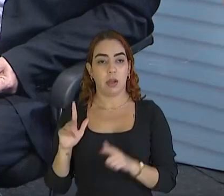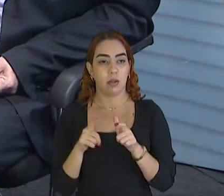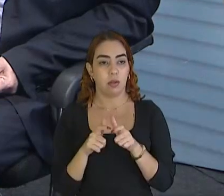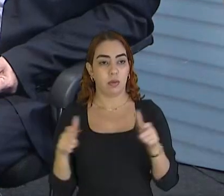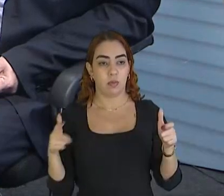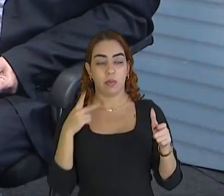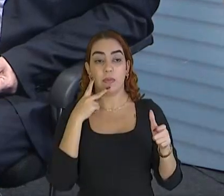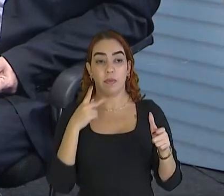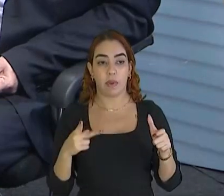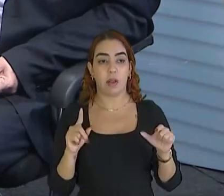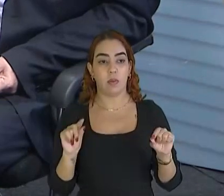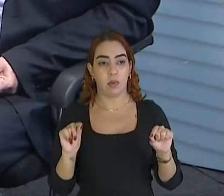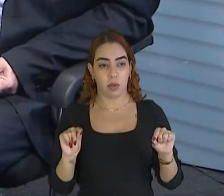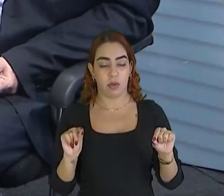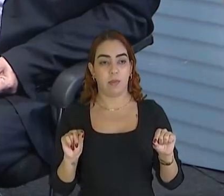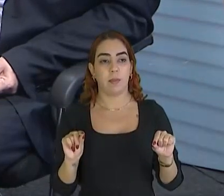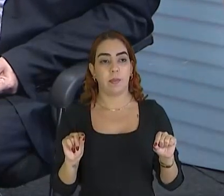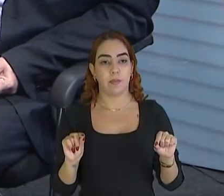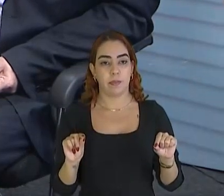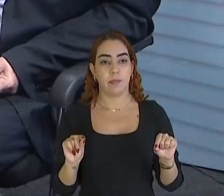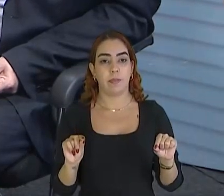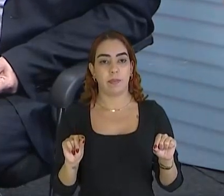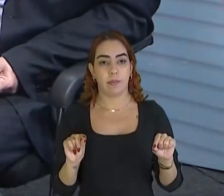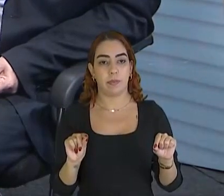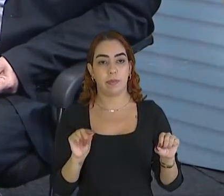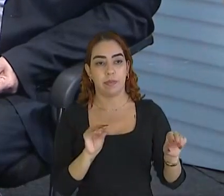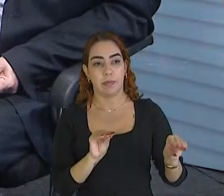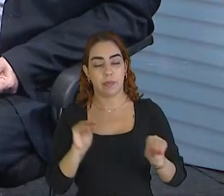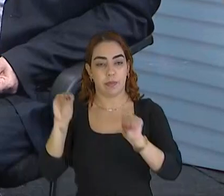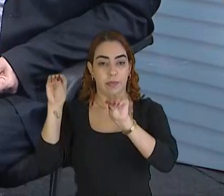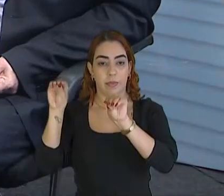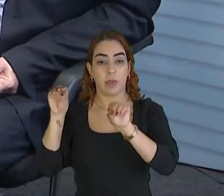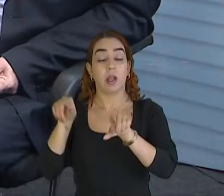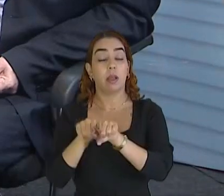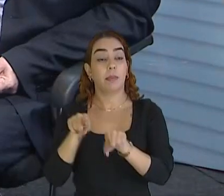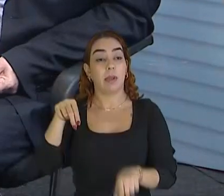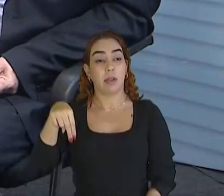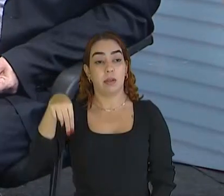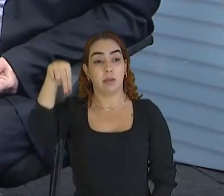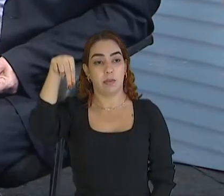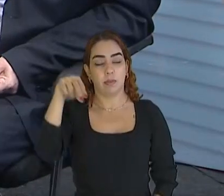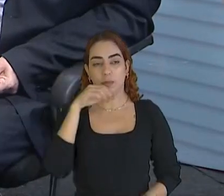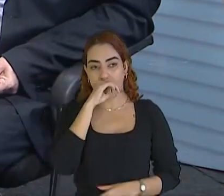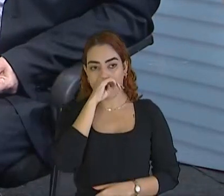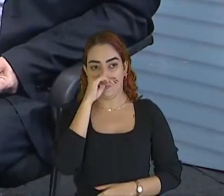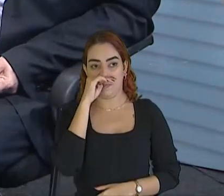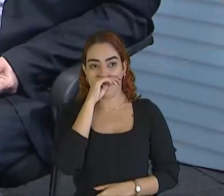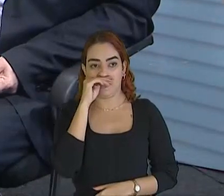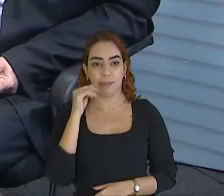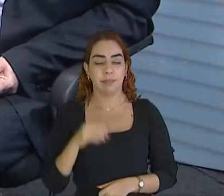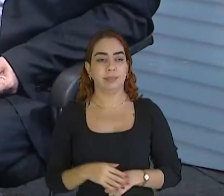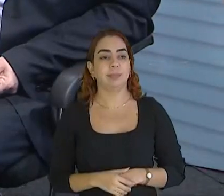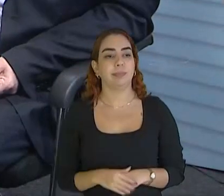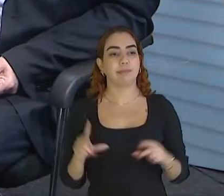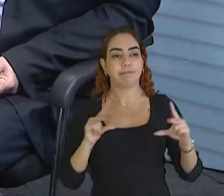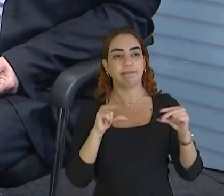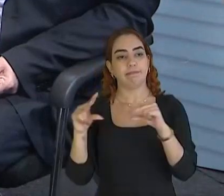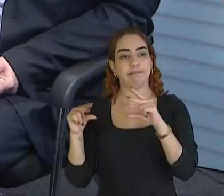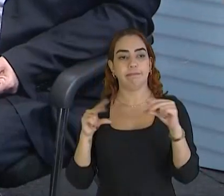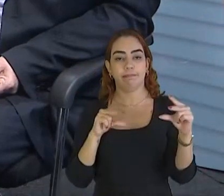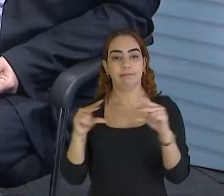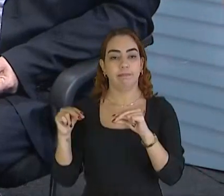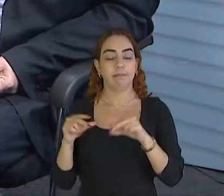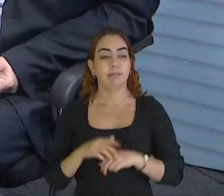de nordestinação dos homicídios. E para o norte, né? Amapá. Mais recentemente. Mais Ceará, recentemente. Mais recentemente, nos últimos 5